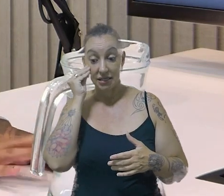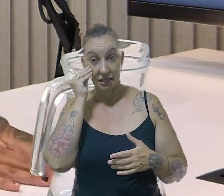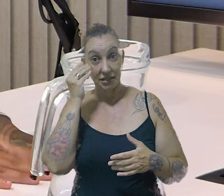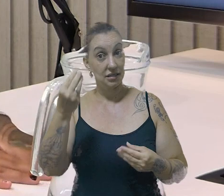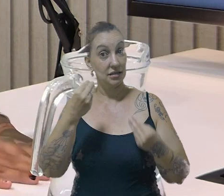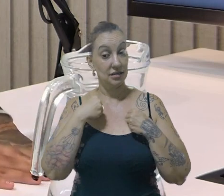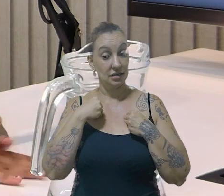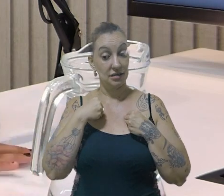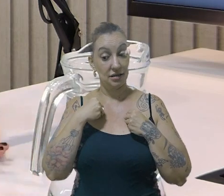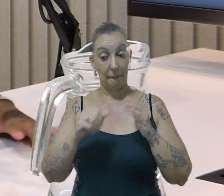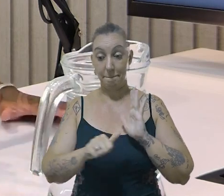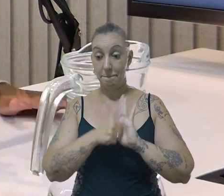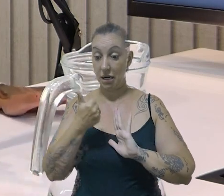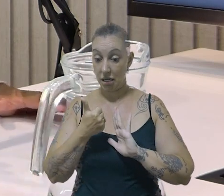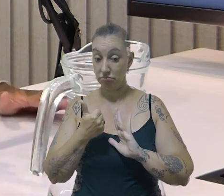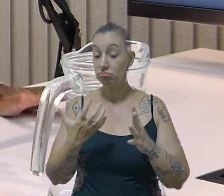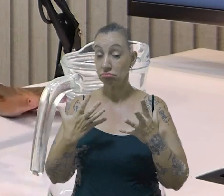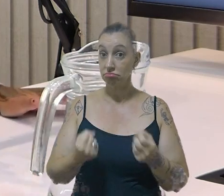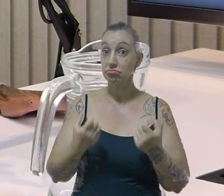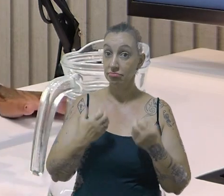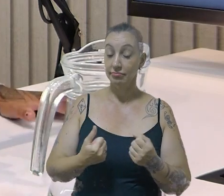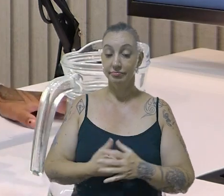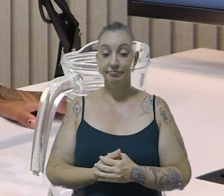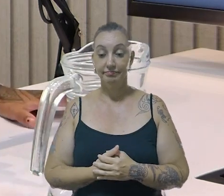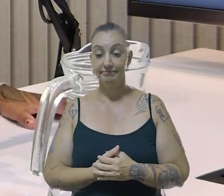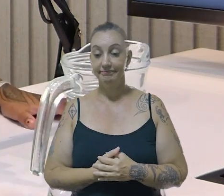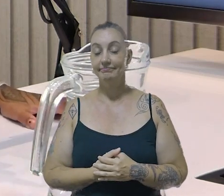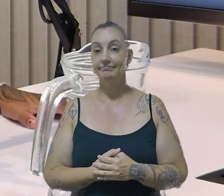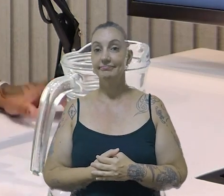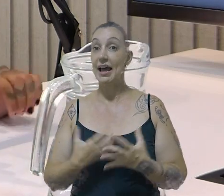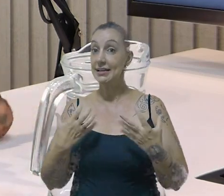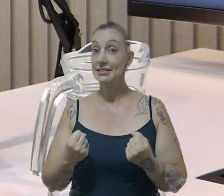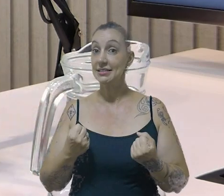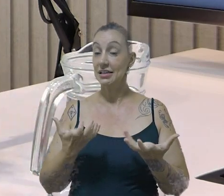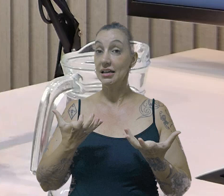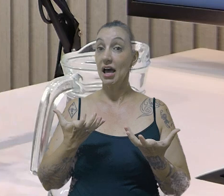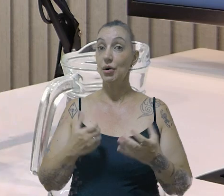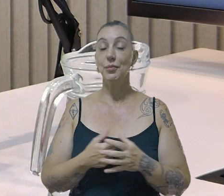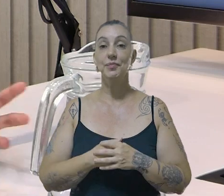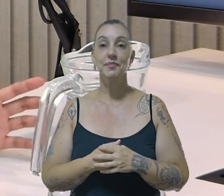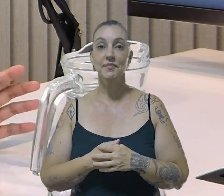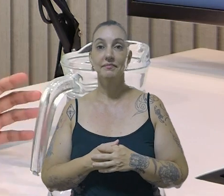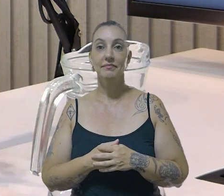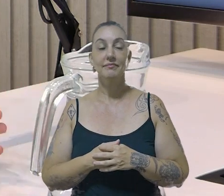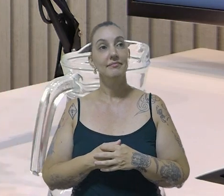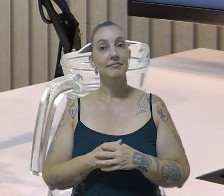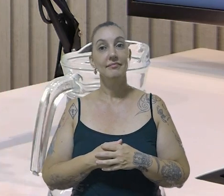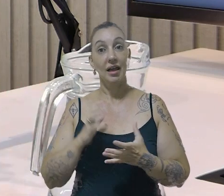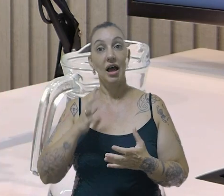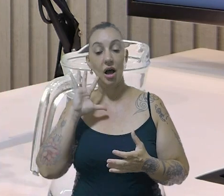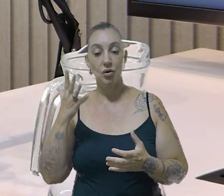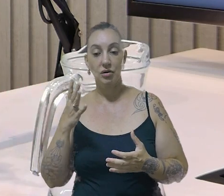oferecendo vai ser a primeira mas eu super vou abraçar assim tô super dentro e assim aconteceu a